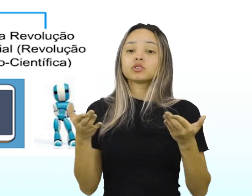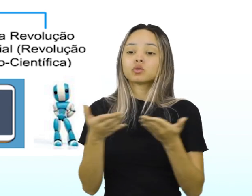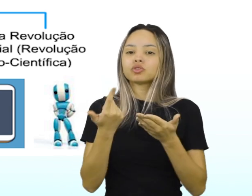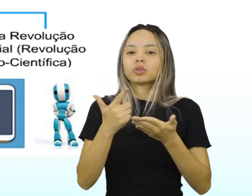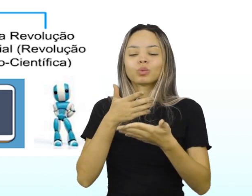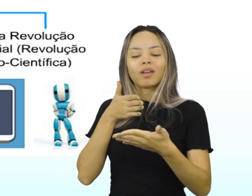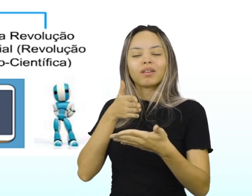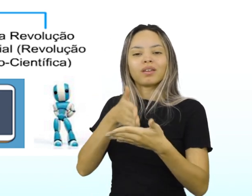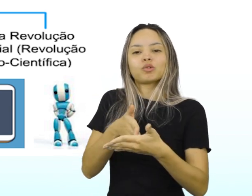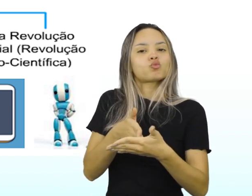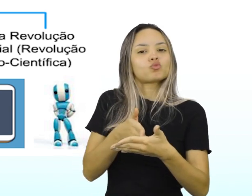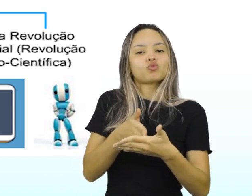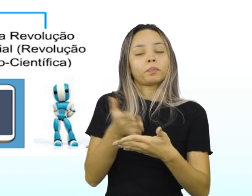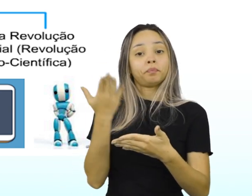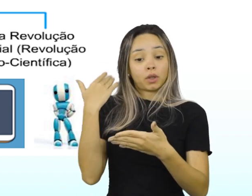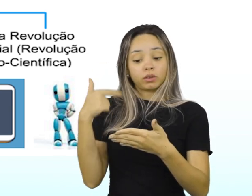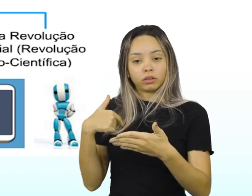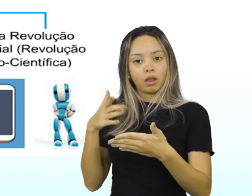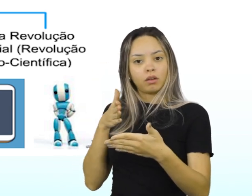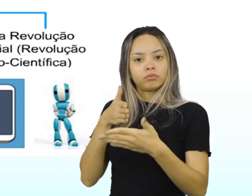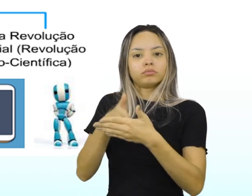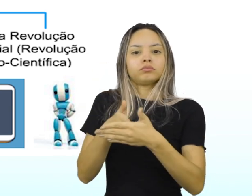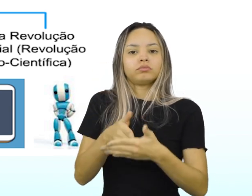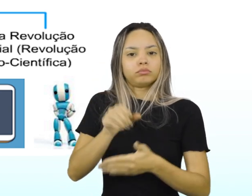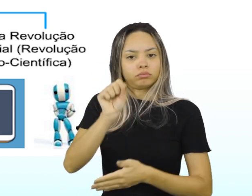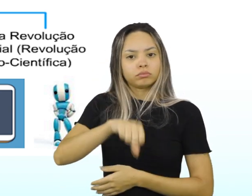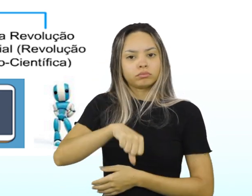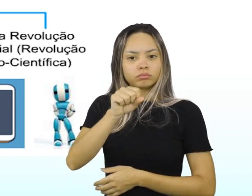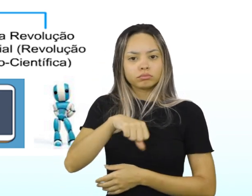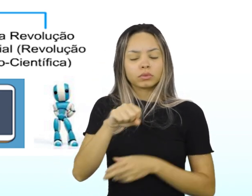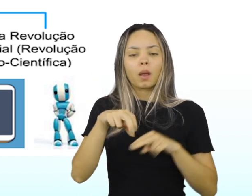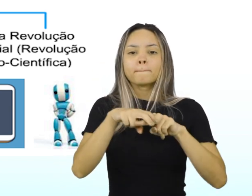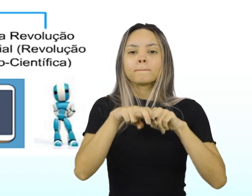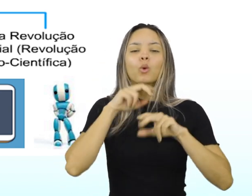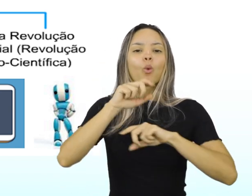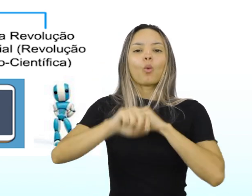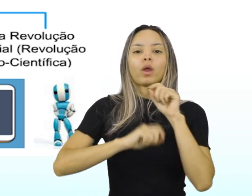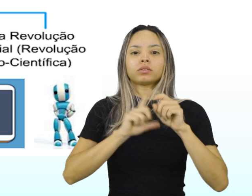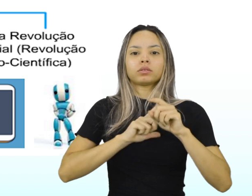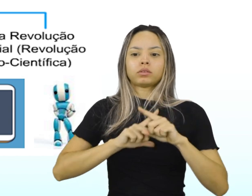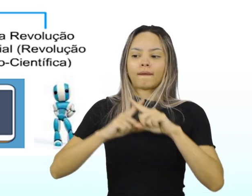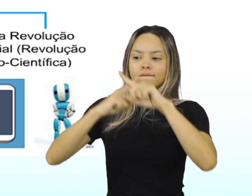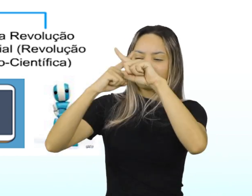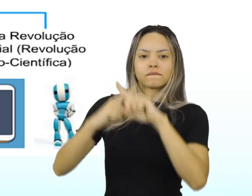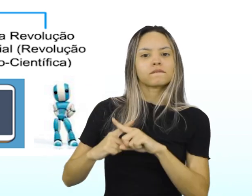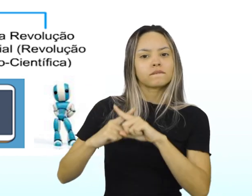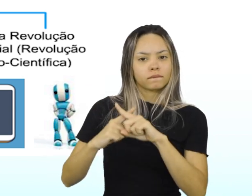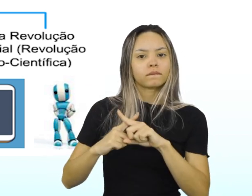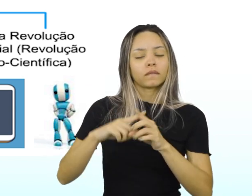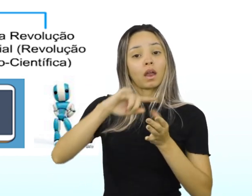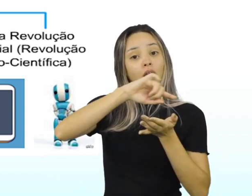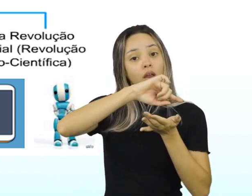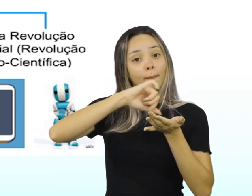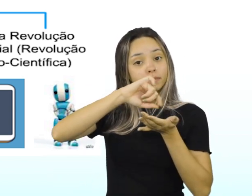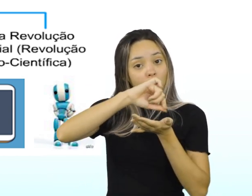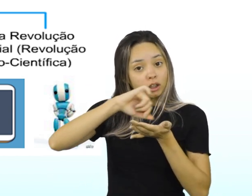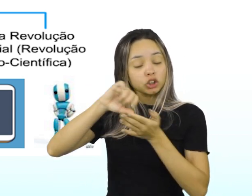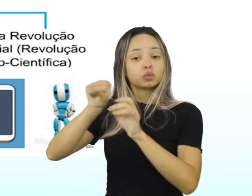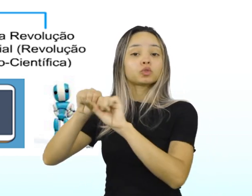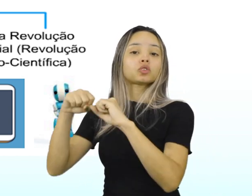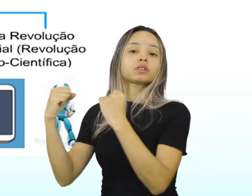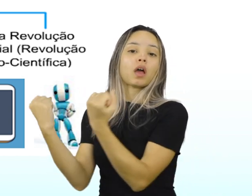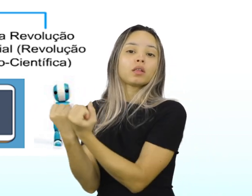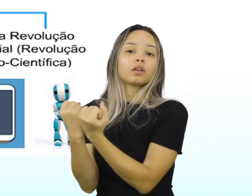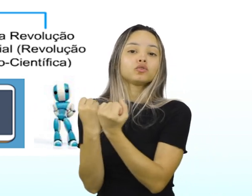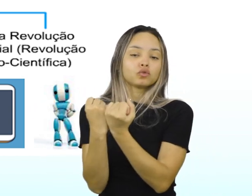encontra mais empecilho. Antigamente a gente tinha um empecilho ali do dualismo, da disputa entre capitalismo e socialismo.